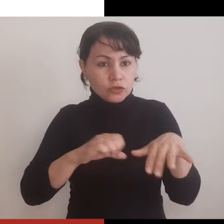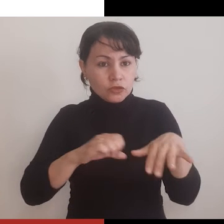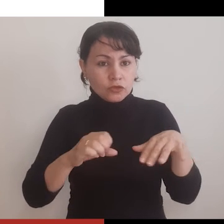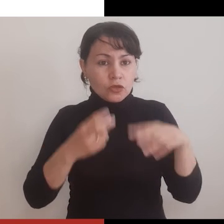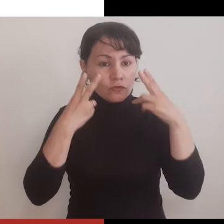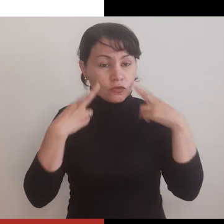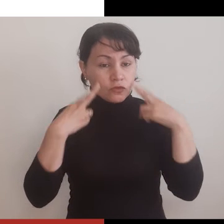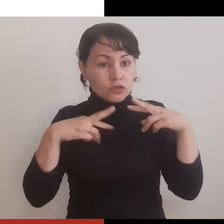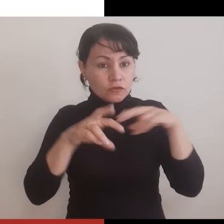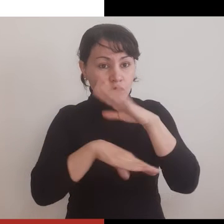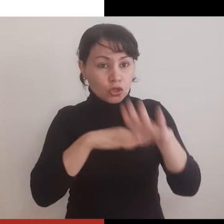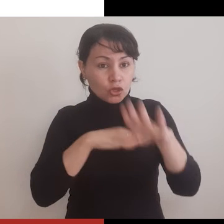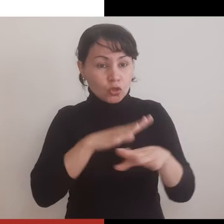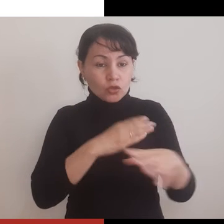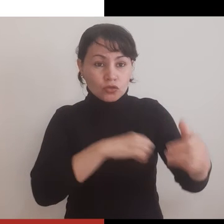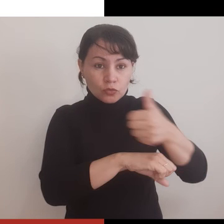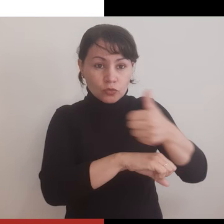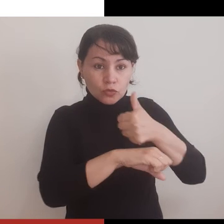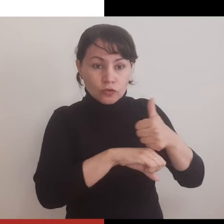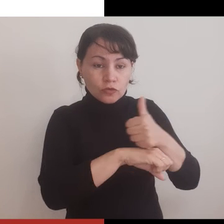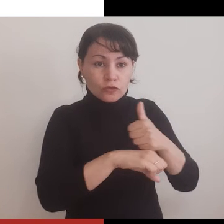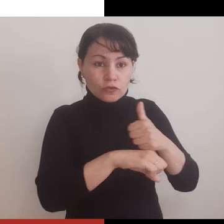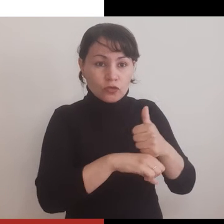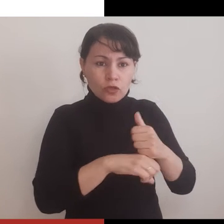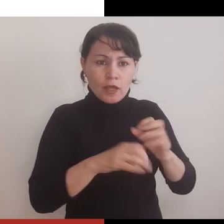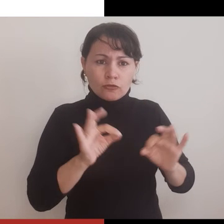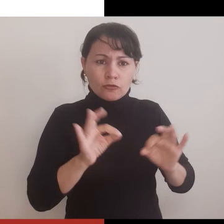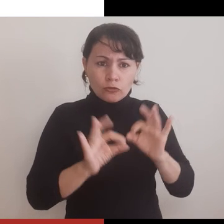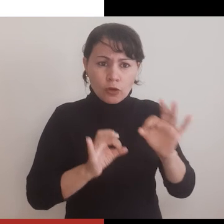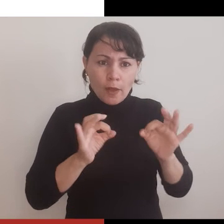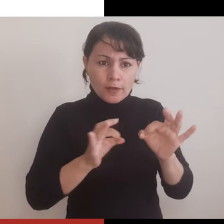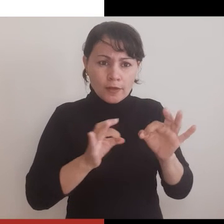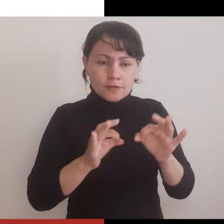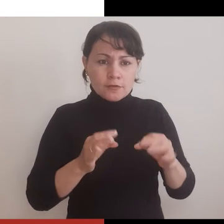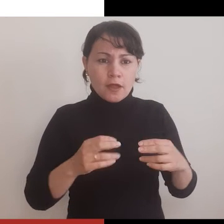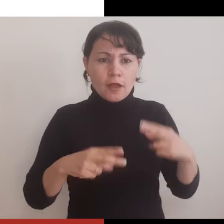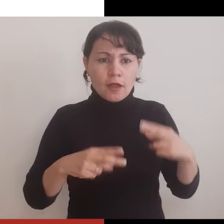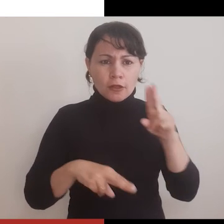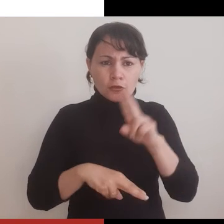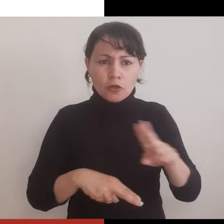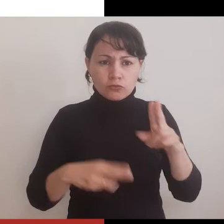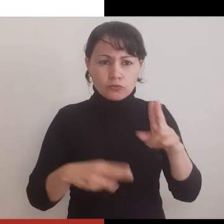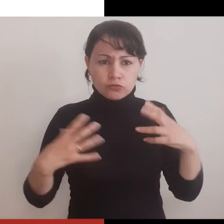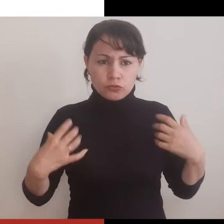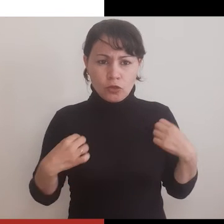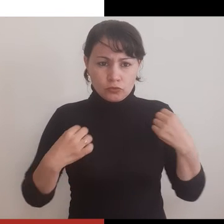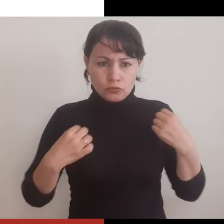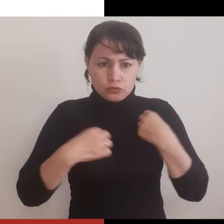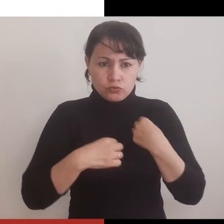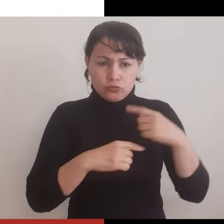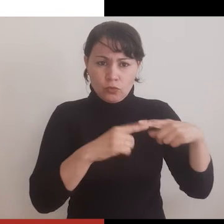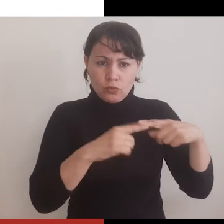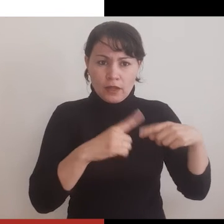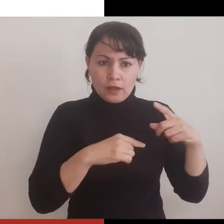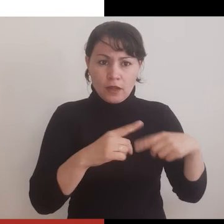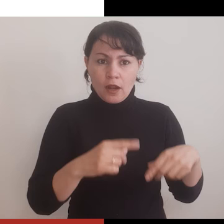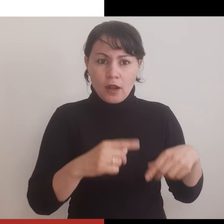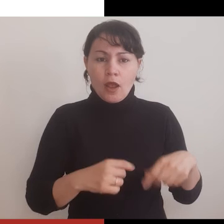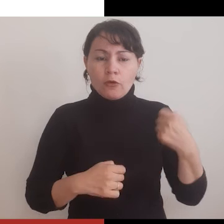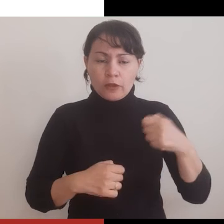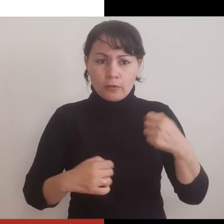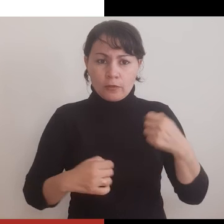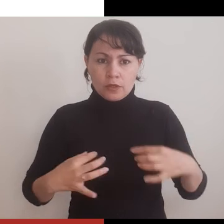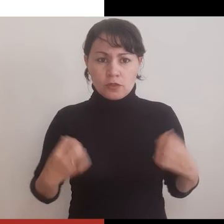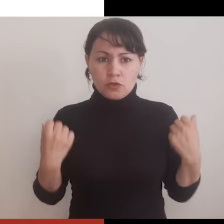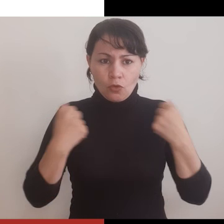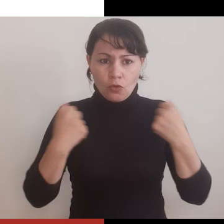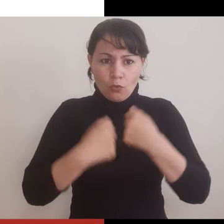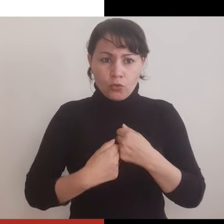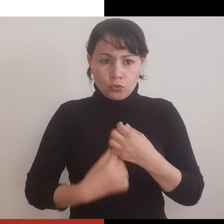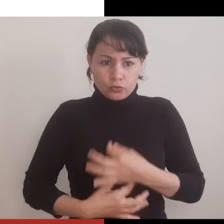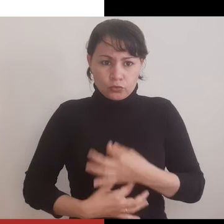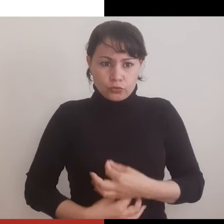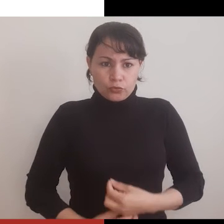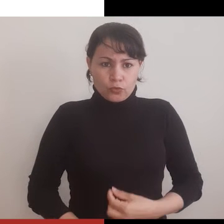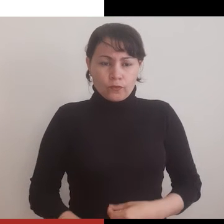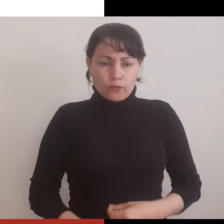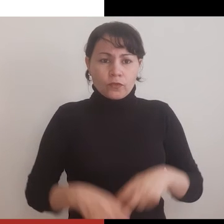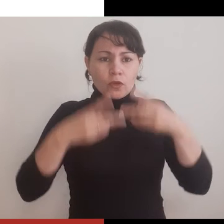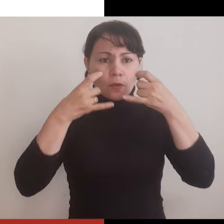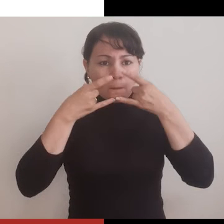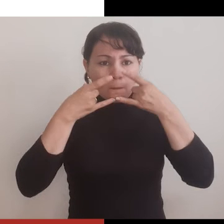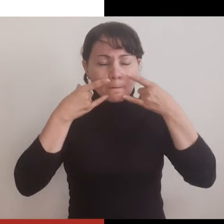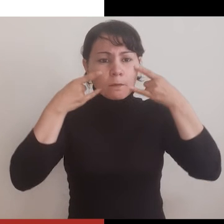todos os profissionais extremamente paramentados, utilizando macacão, óculos de proteção ou face shield, a